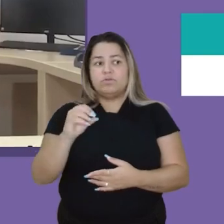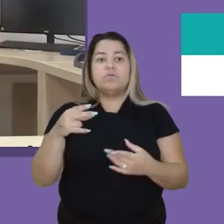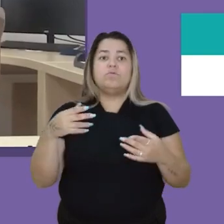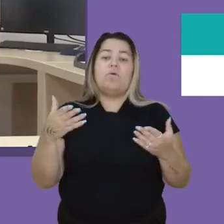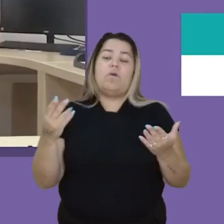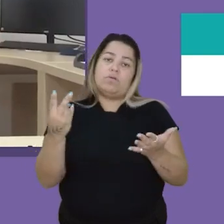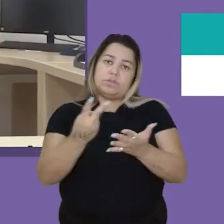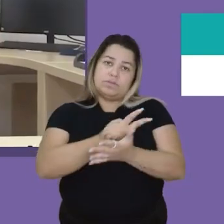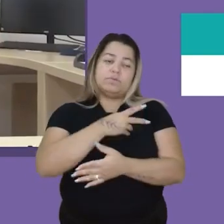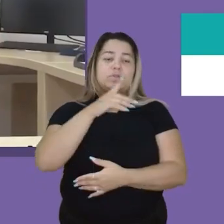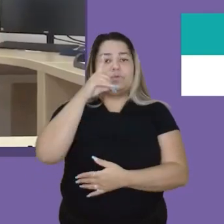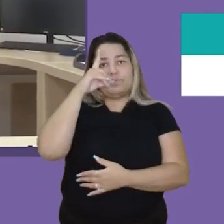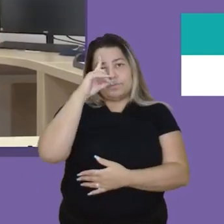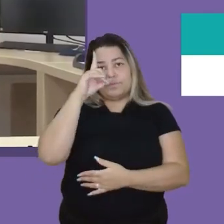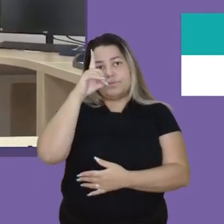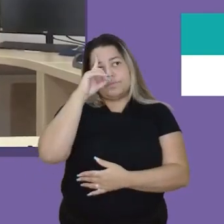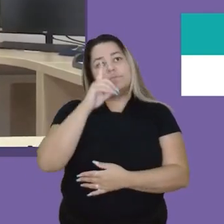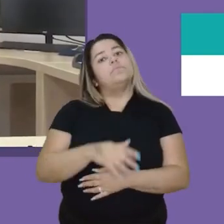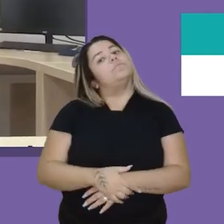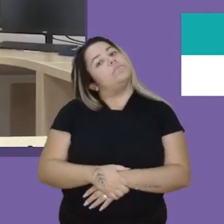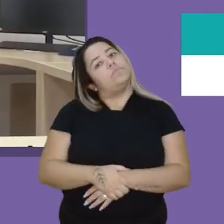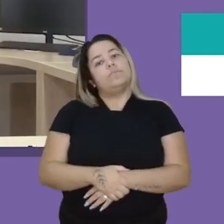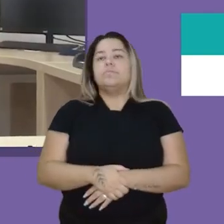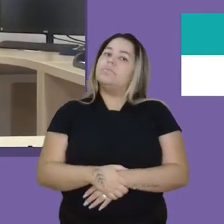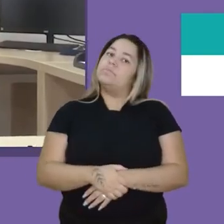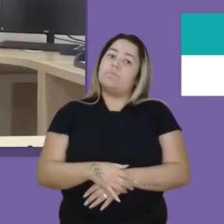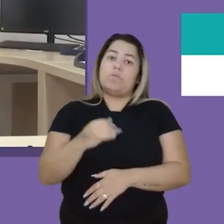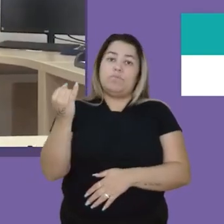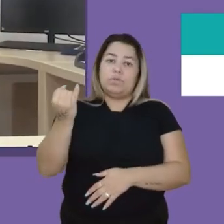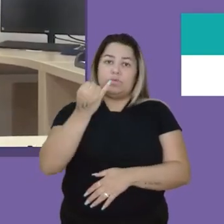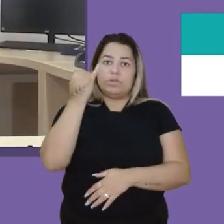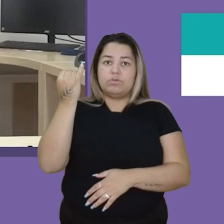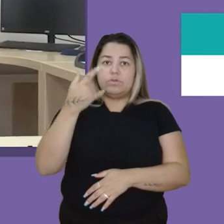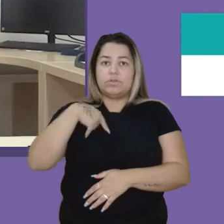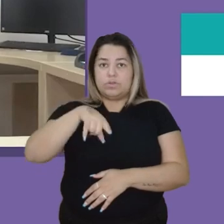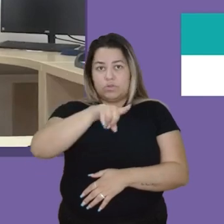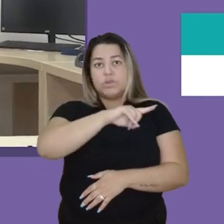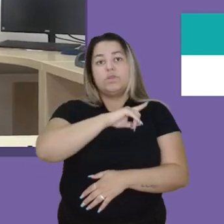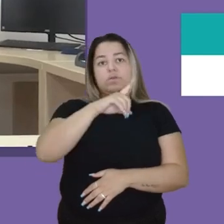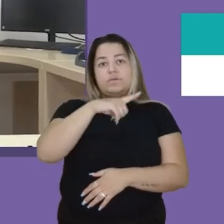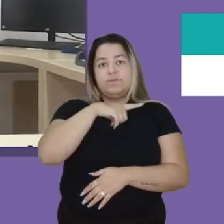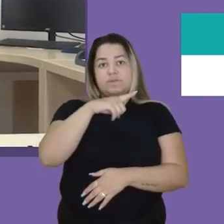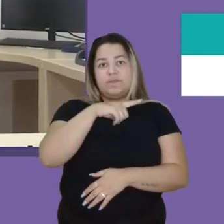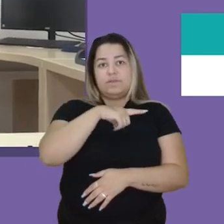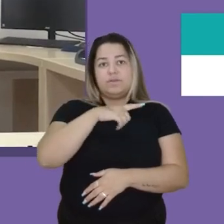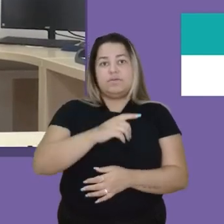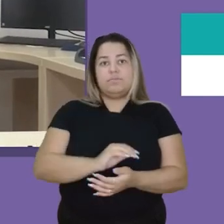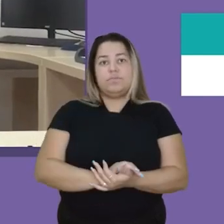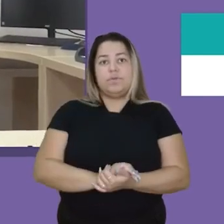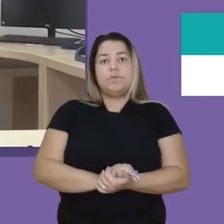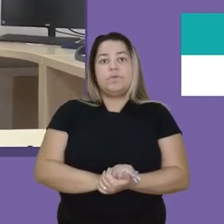Então é importante que nós tenhamos